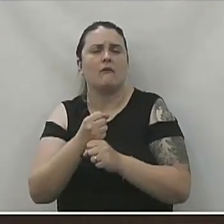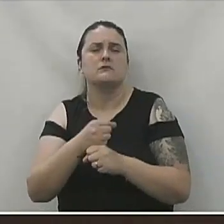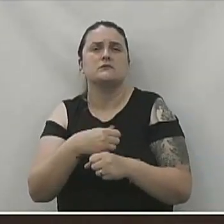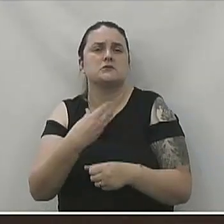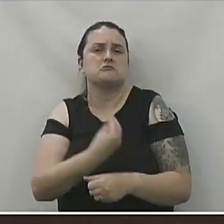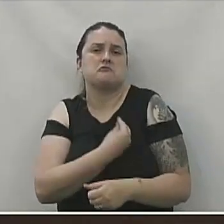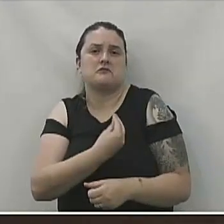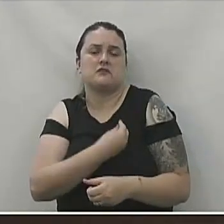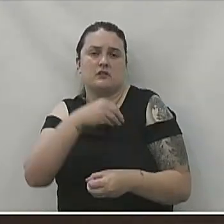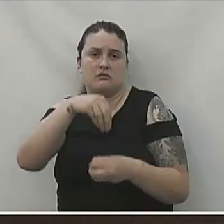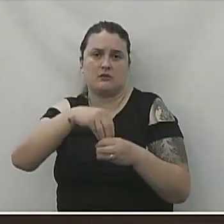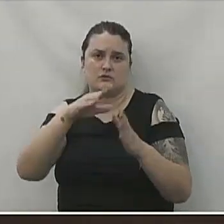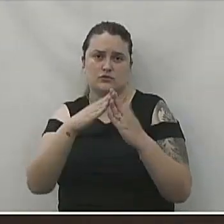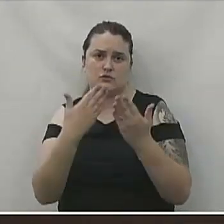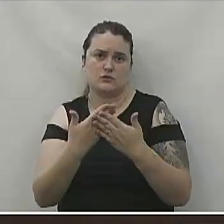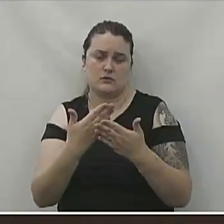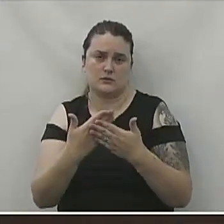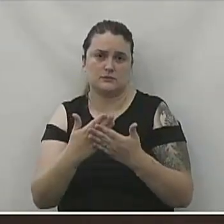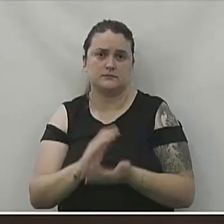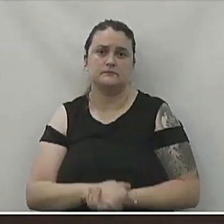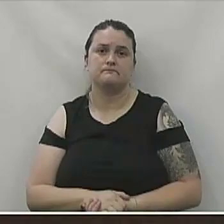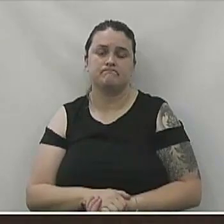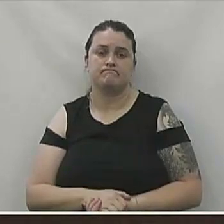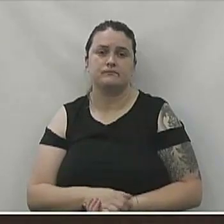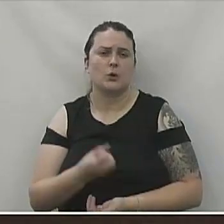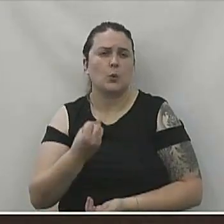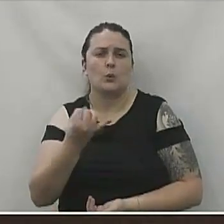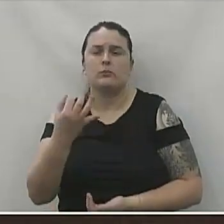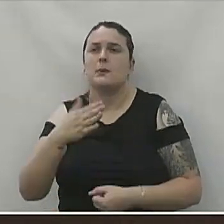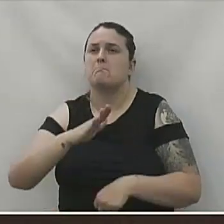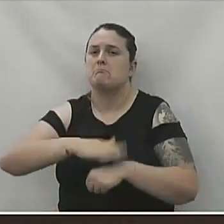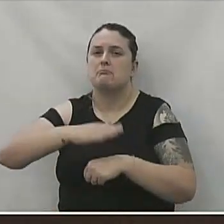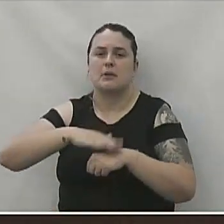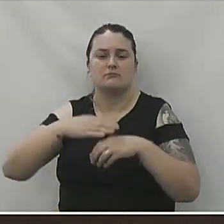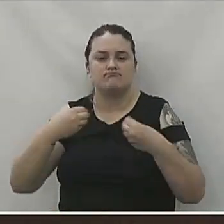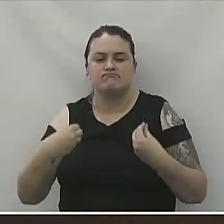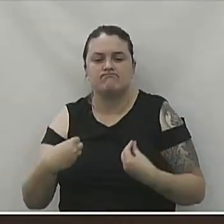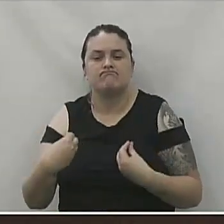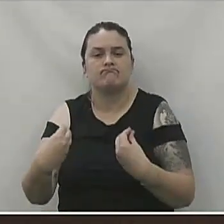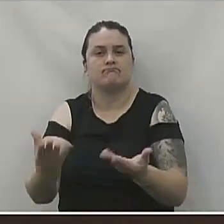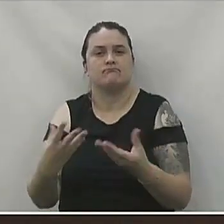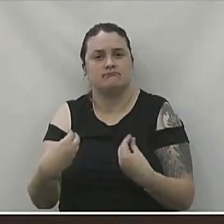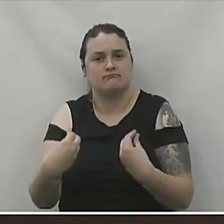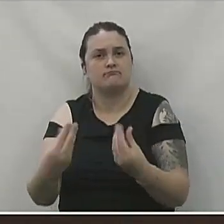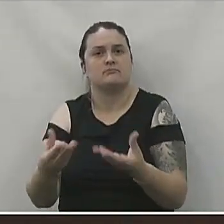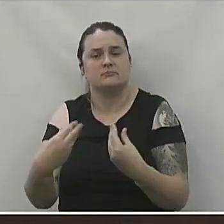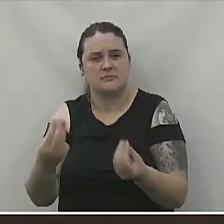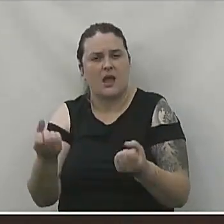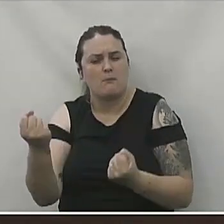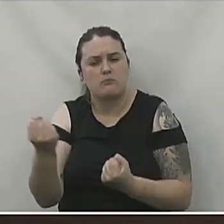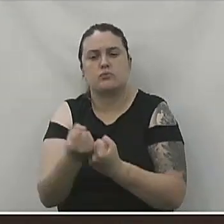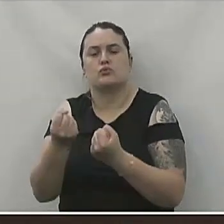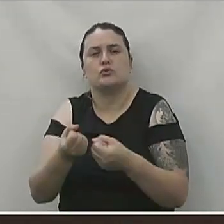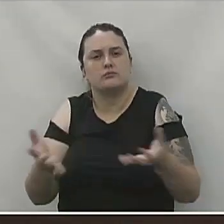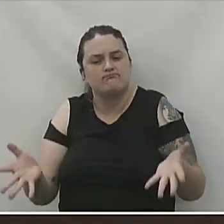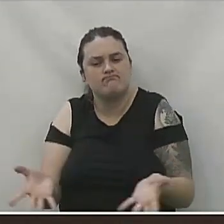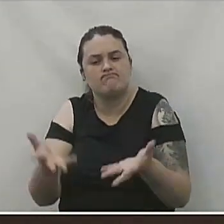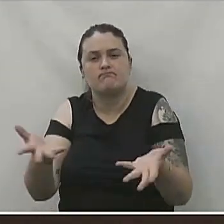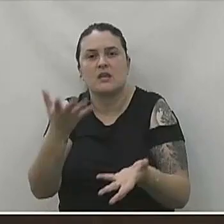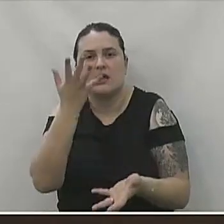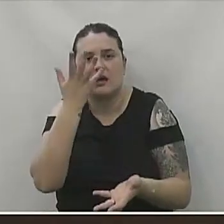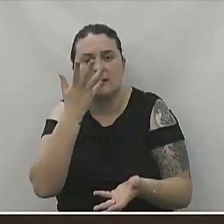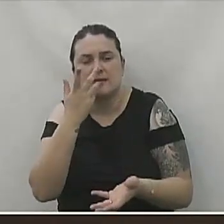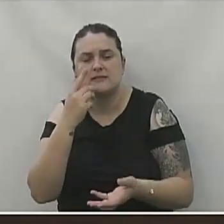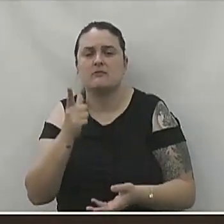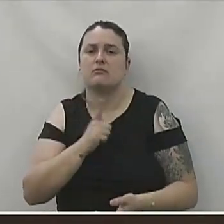dias dentro da escola então quanto mais condições a gente tiver dando para essas crianças